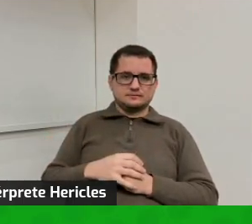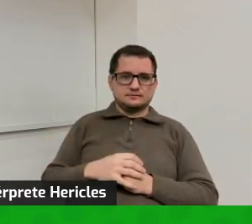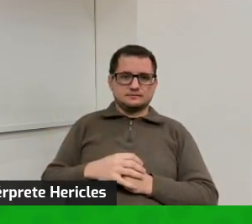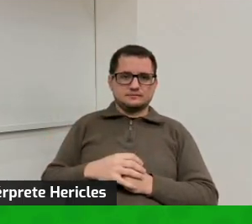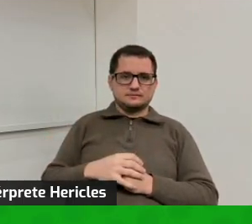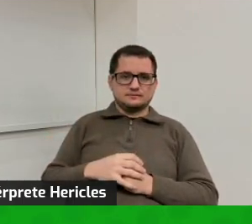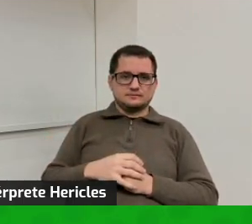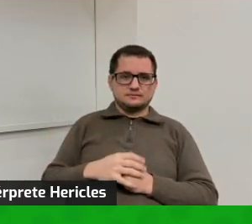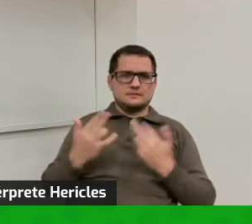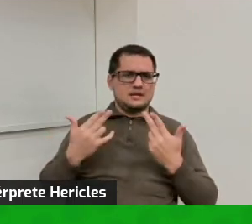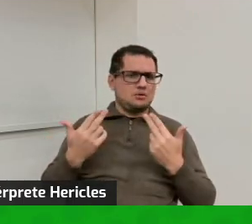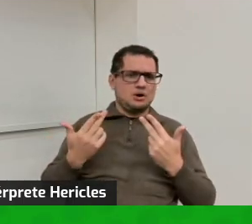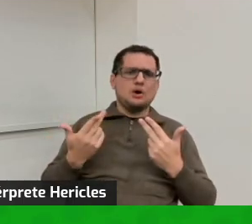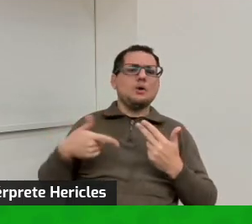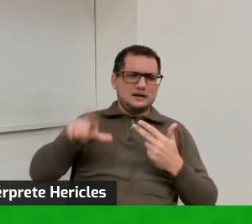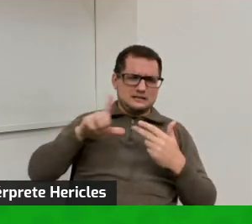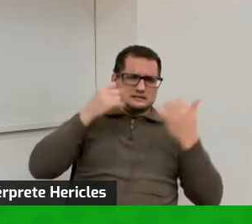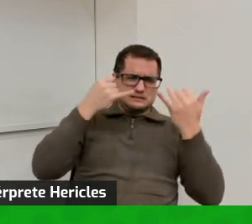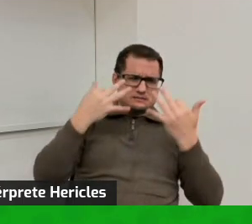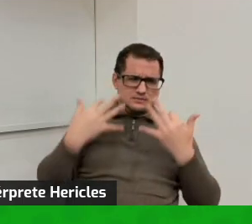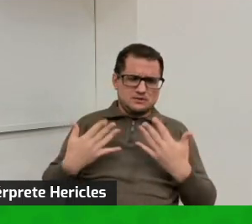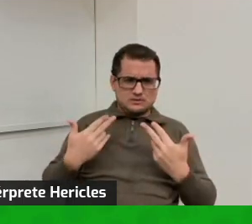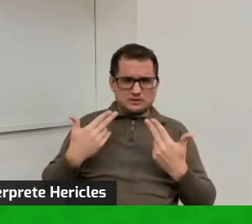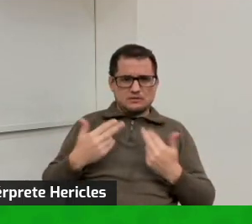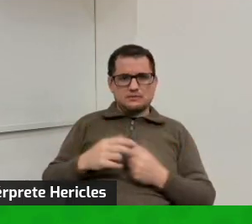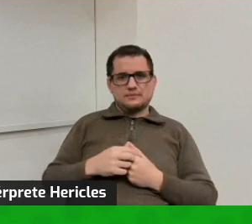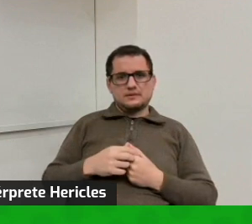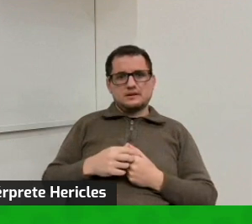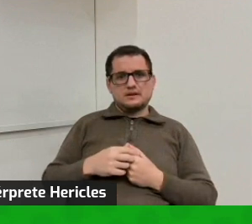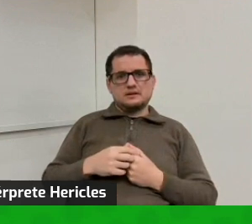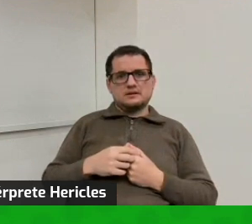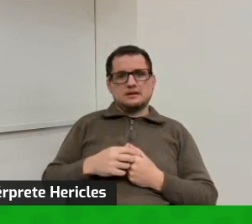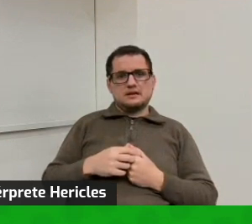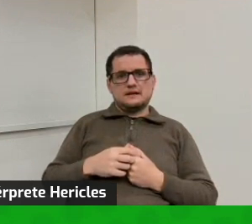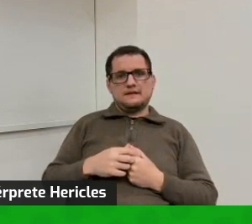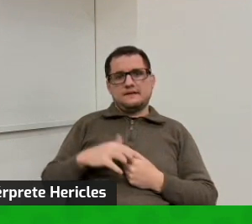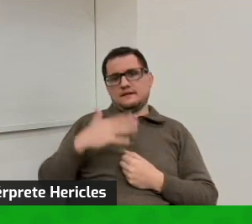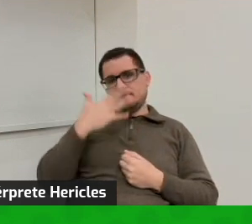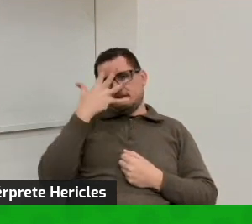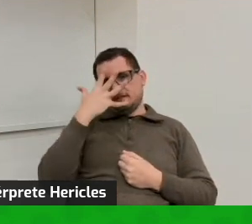no outro sentido. Então, para replicar aqui, a gente vem em fevereiro,